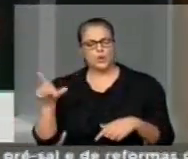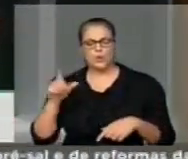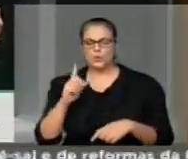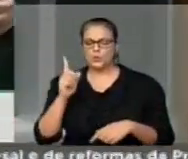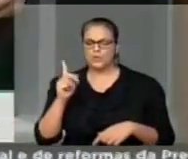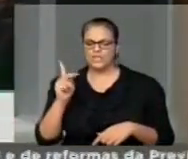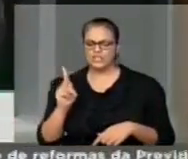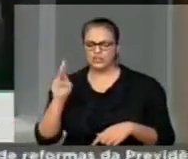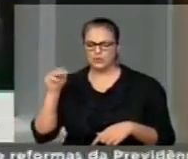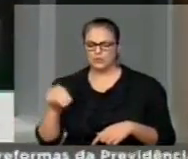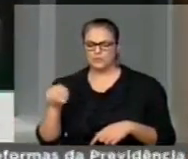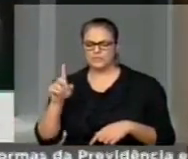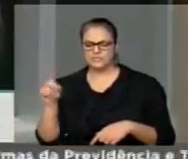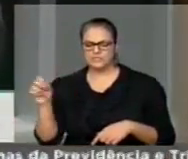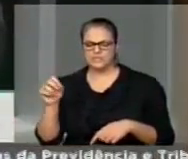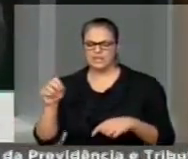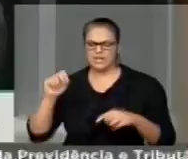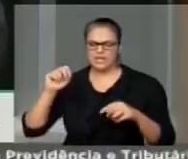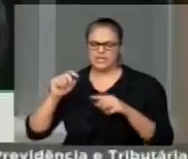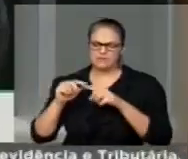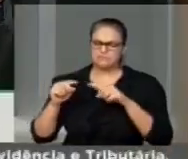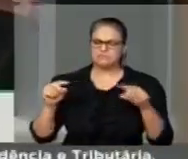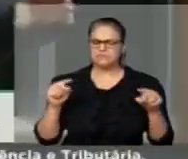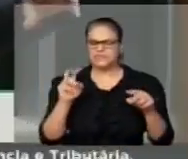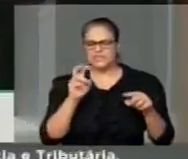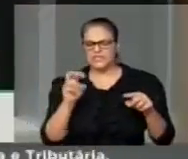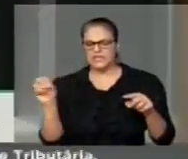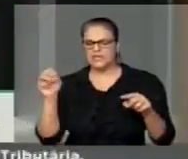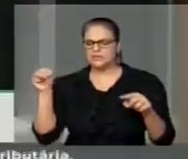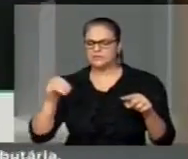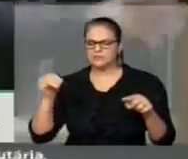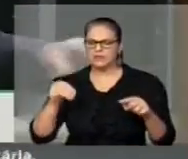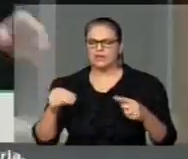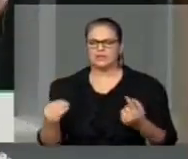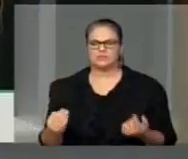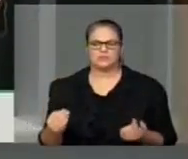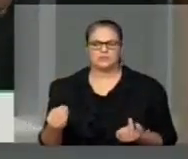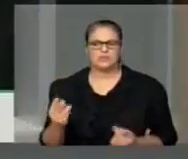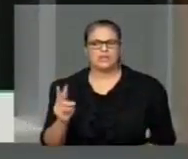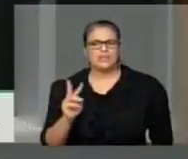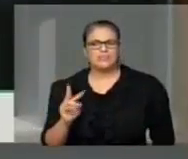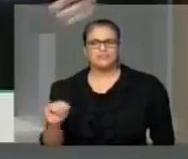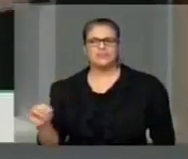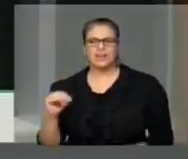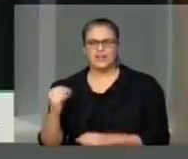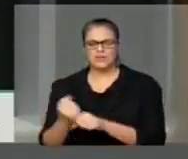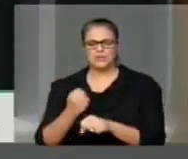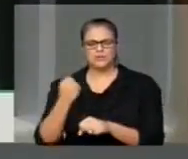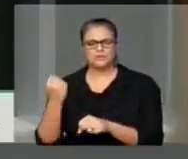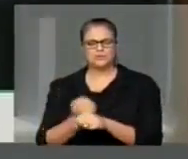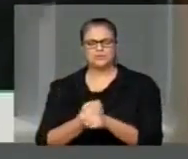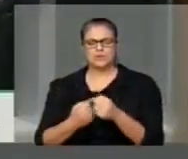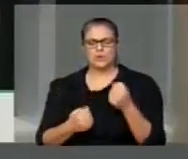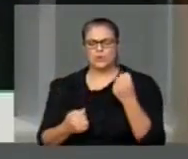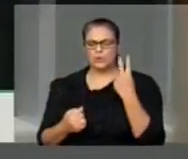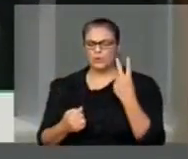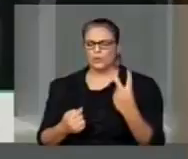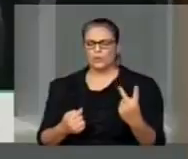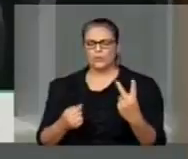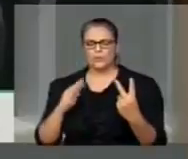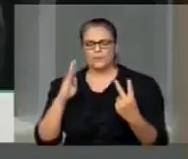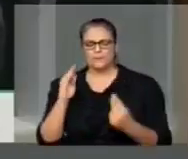por 500 e poucos metros, provocando a necessidade de construção de duas